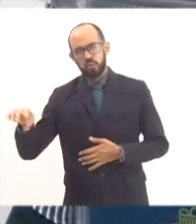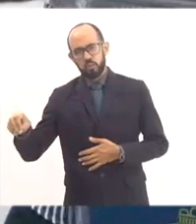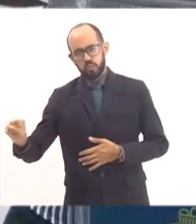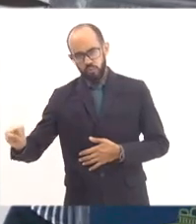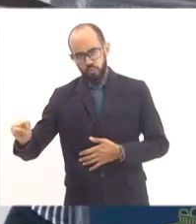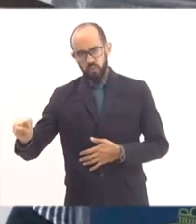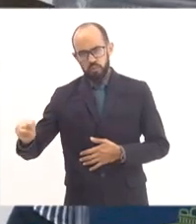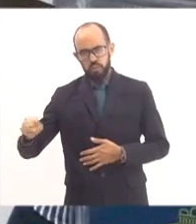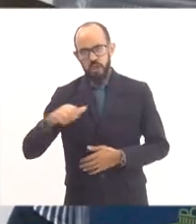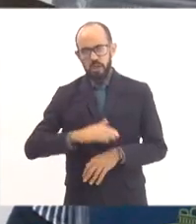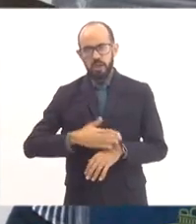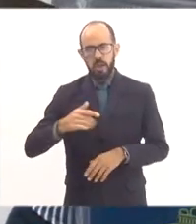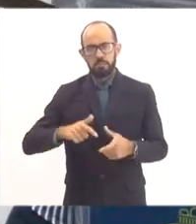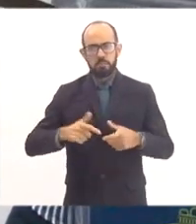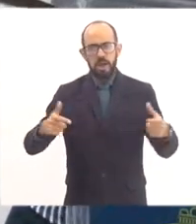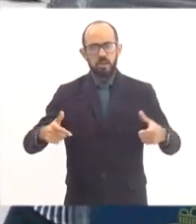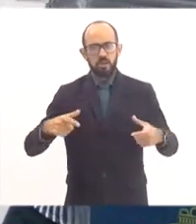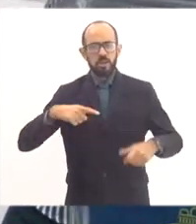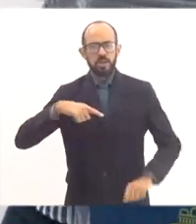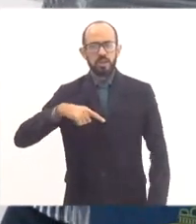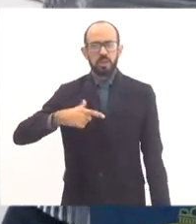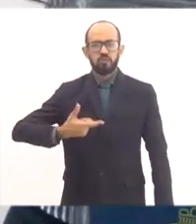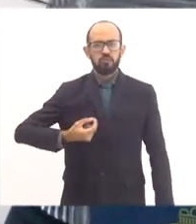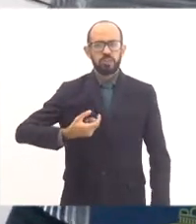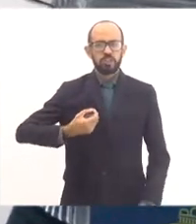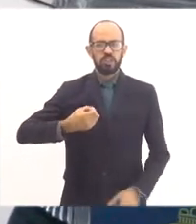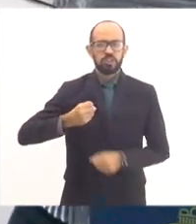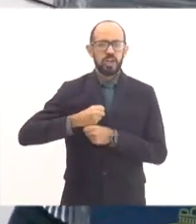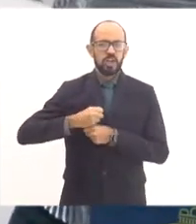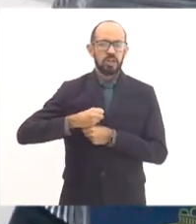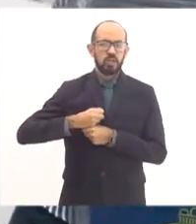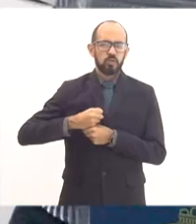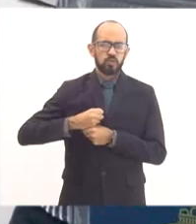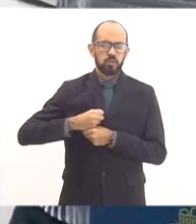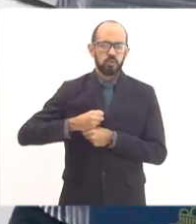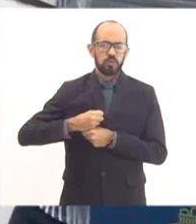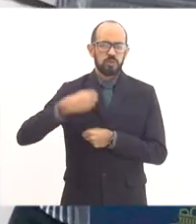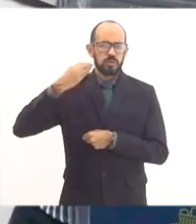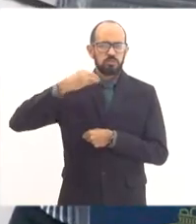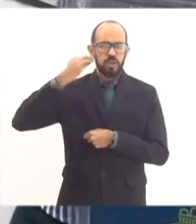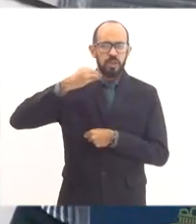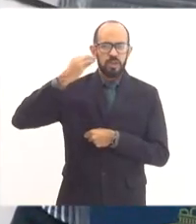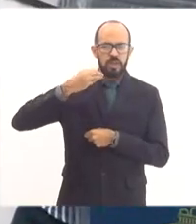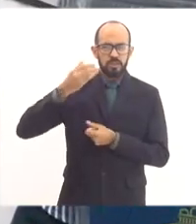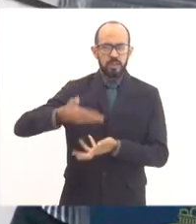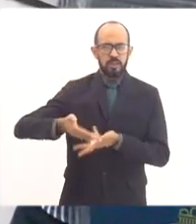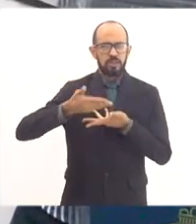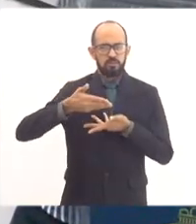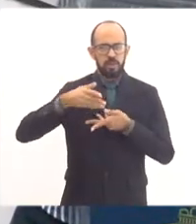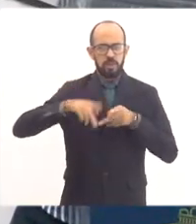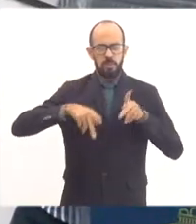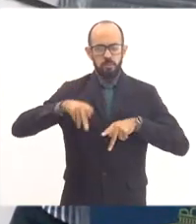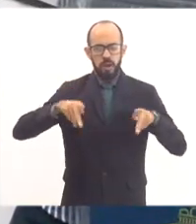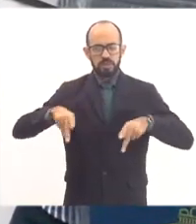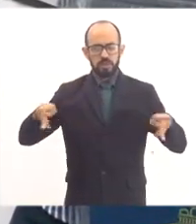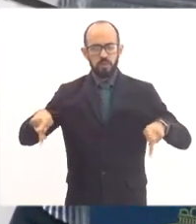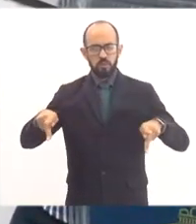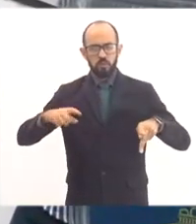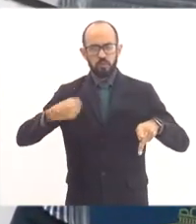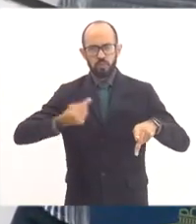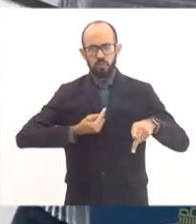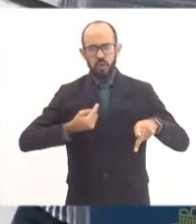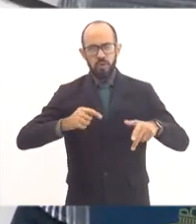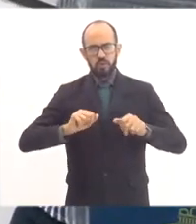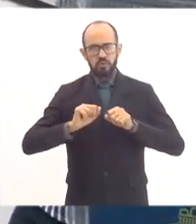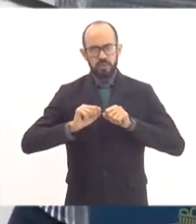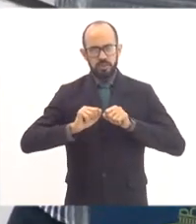a maioria tem 20 anos de serviço, 20 anos de experiência, 20 anos de atendimento à população. Então, a gente